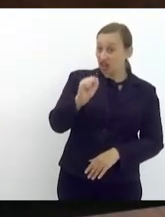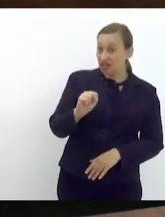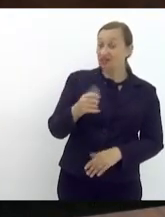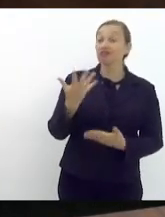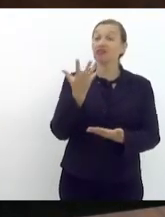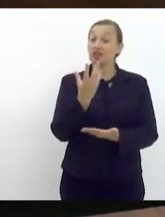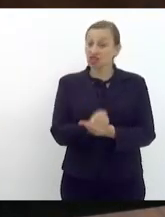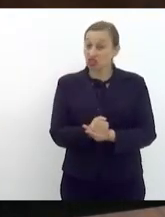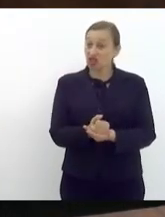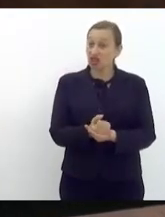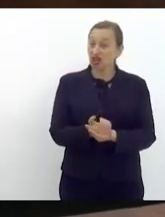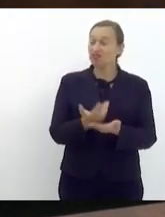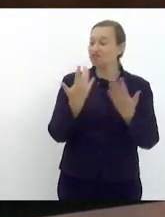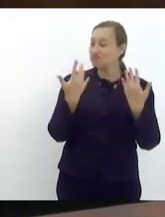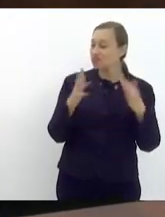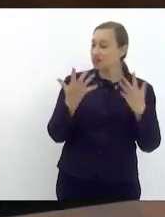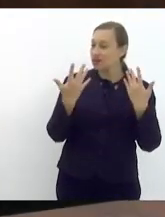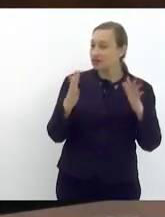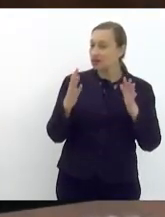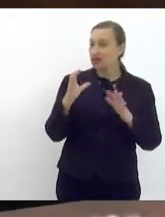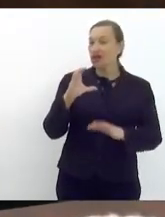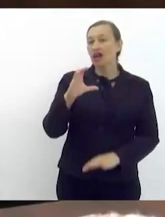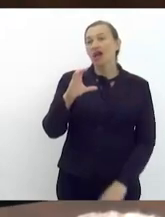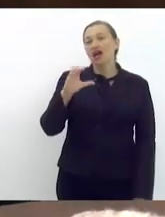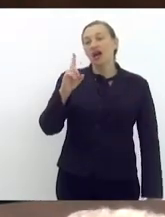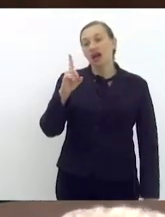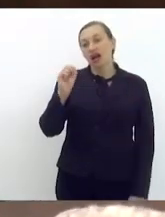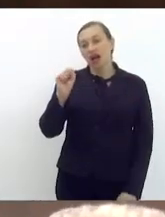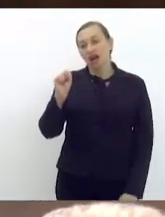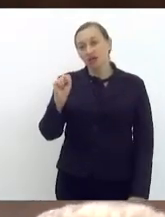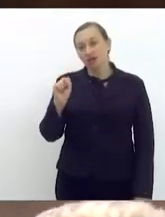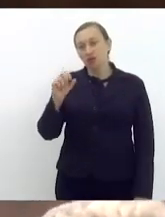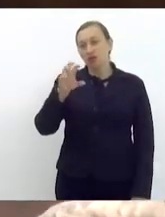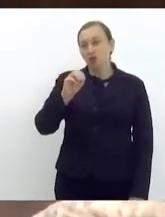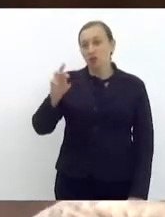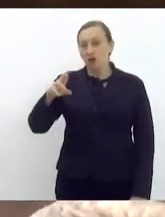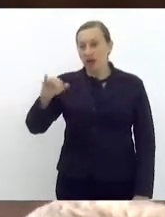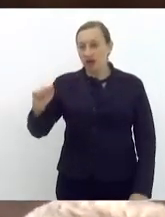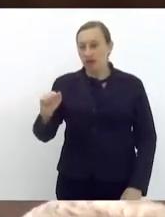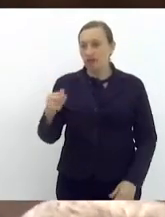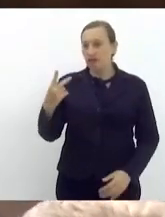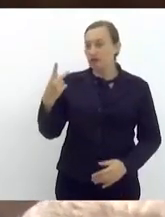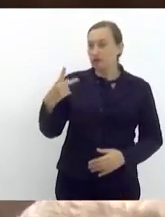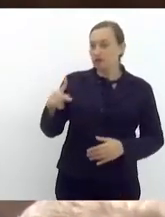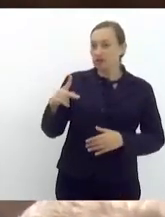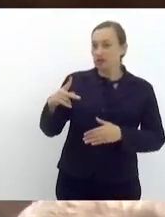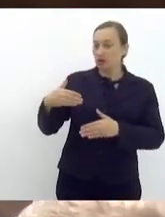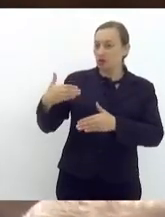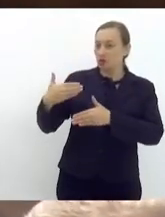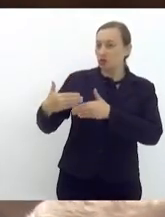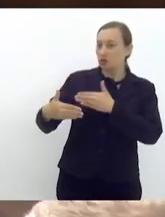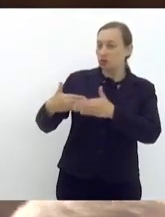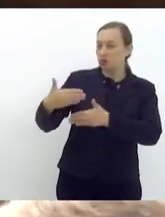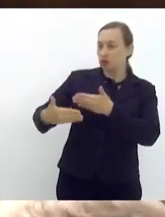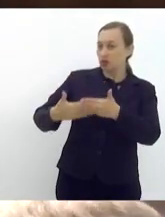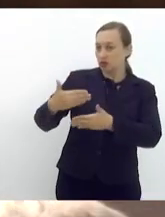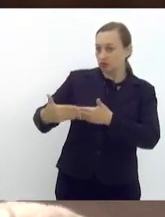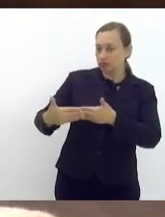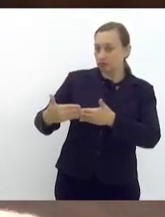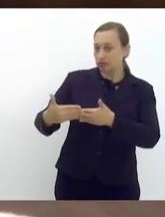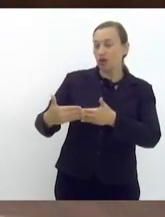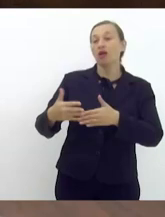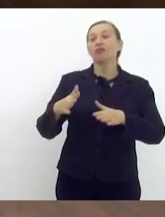registrado, parabenizar o Carlos Correia pelo o tempo que passou na Getransp e